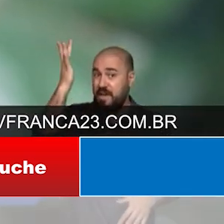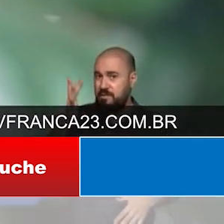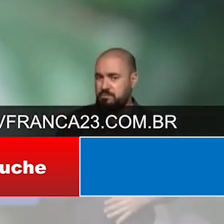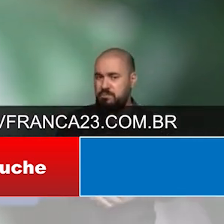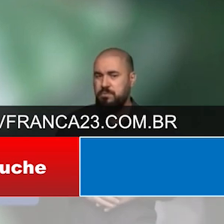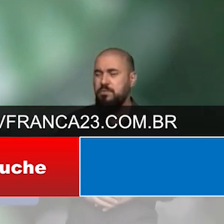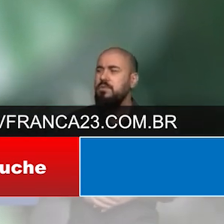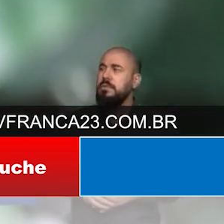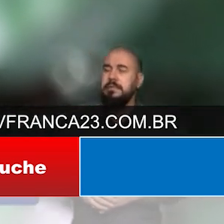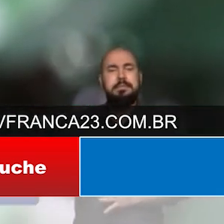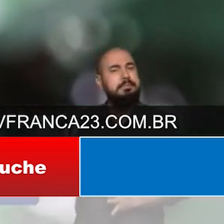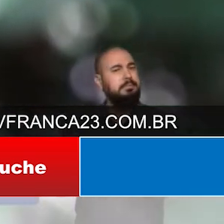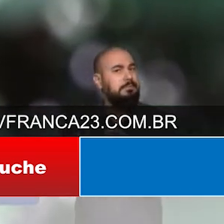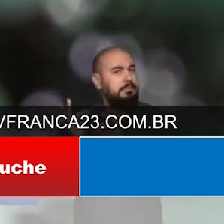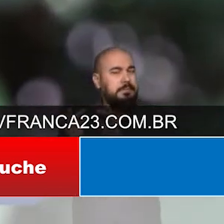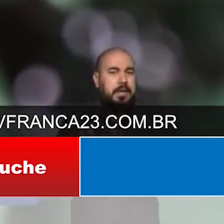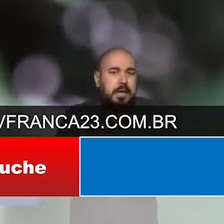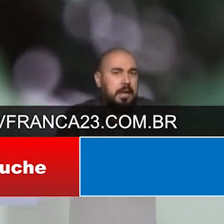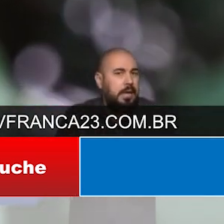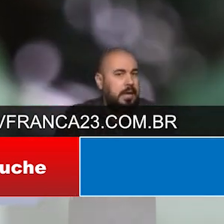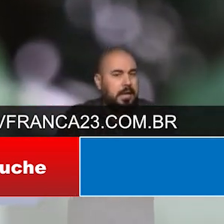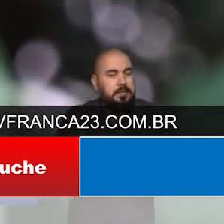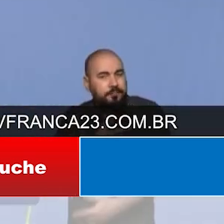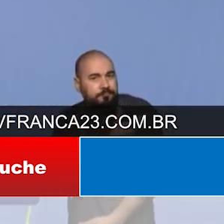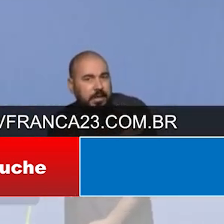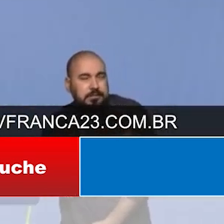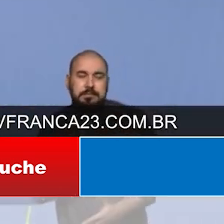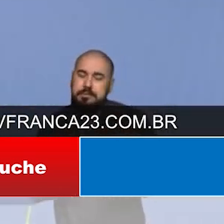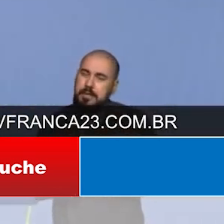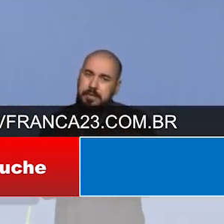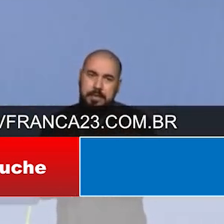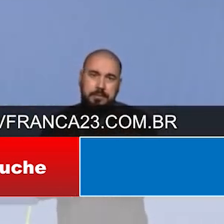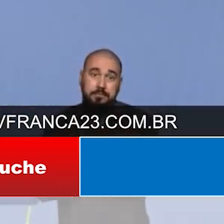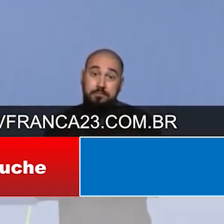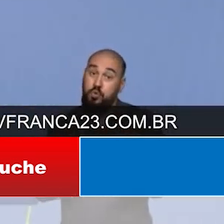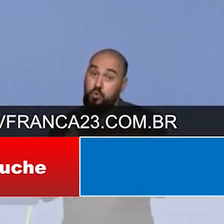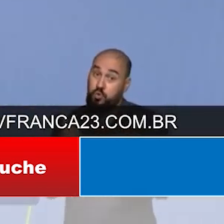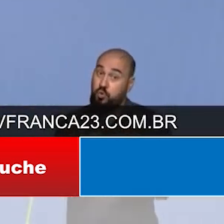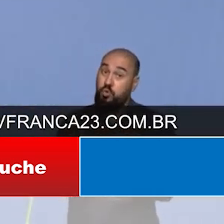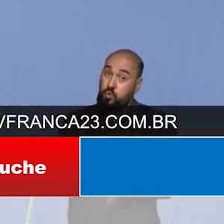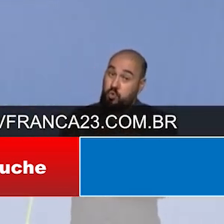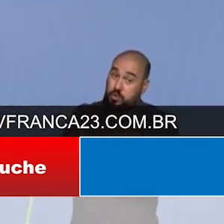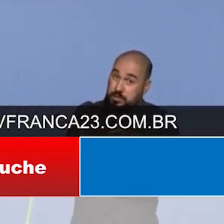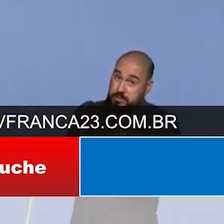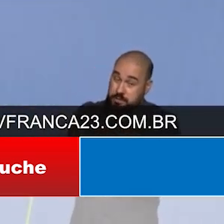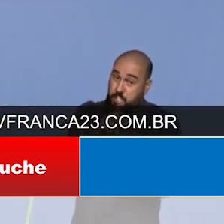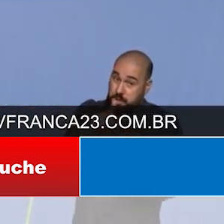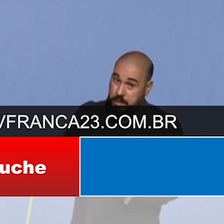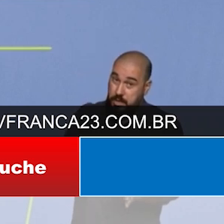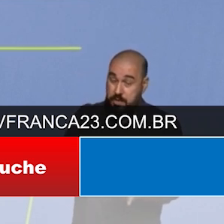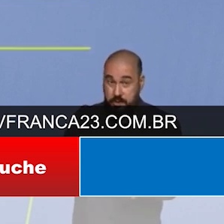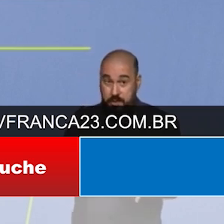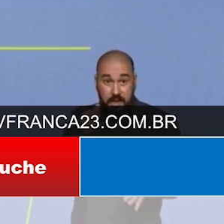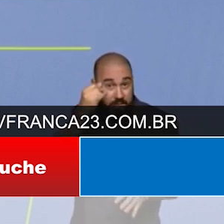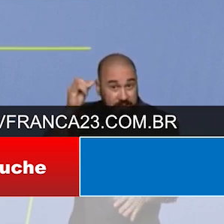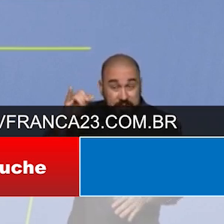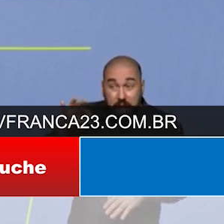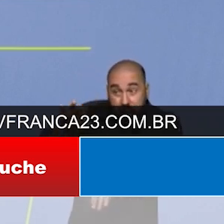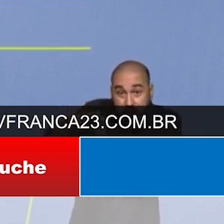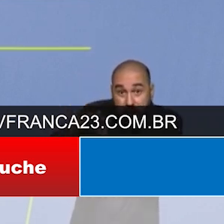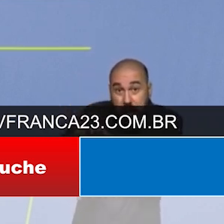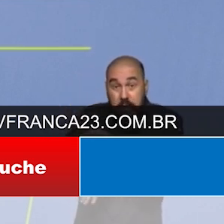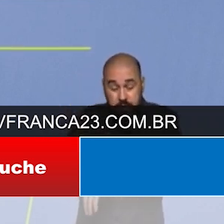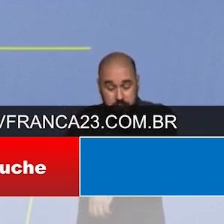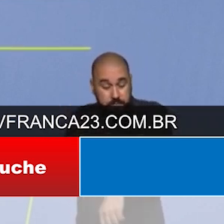tratamento específico ou vacina para o vírus Oropouche. A orientação é que as grávidas evitem áreas com muitos mosquitos e